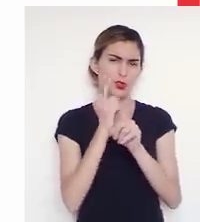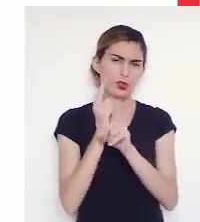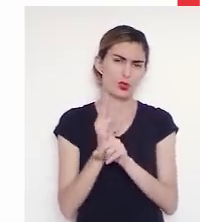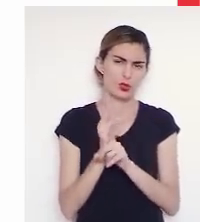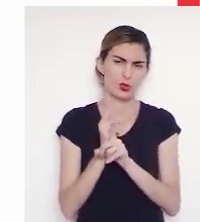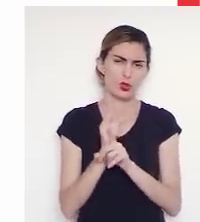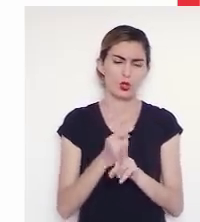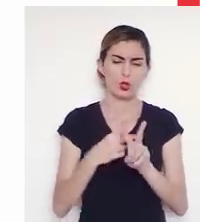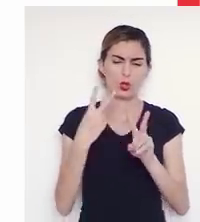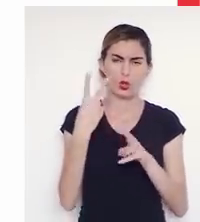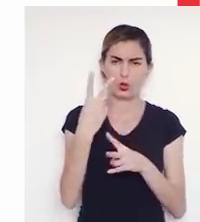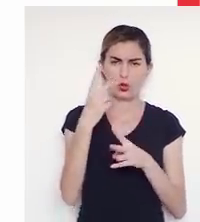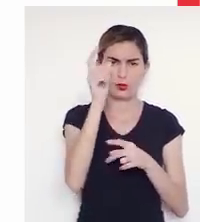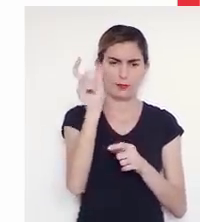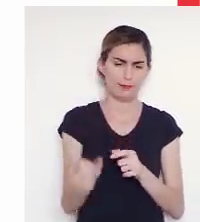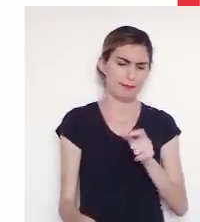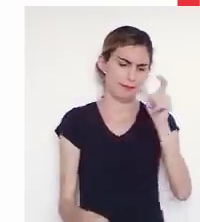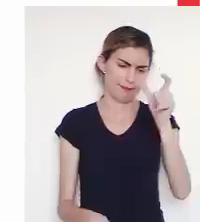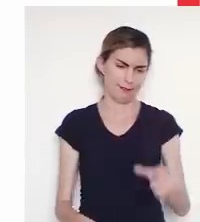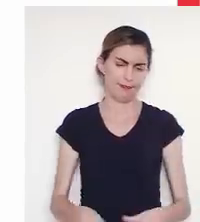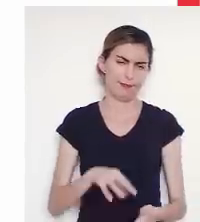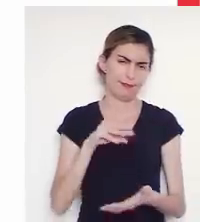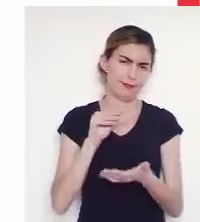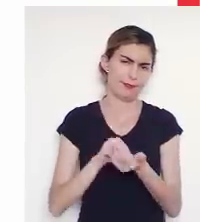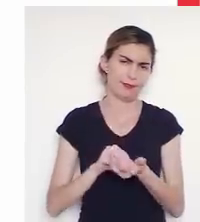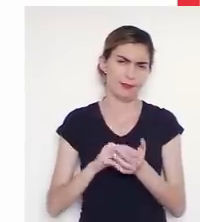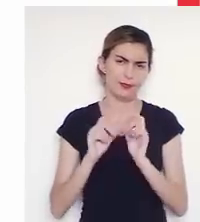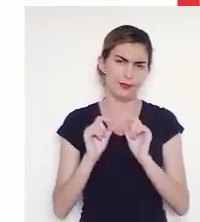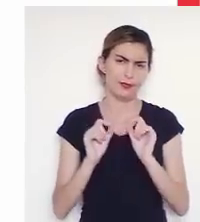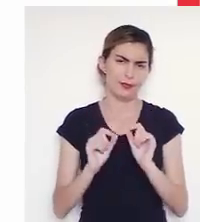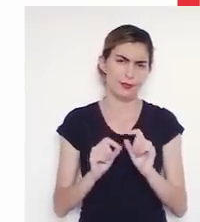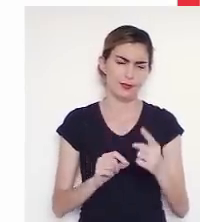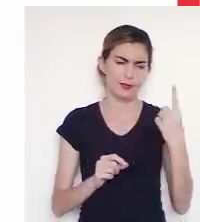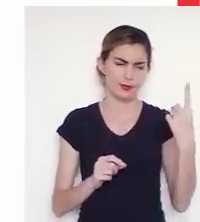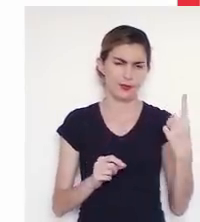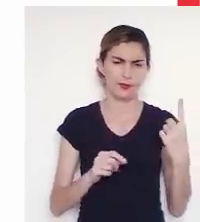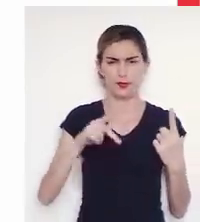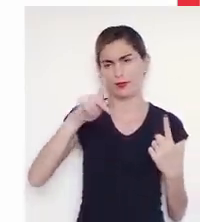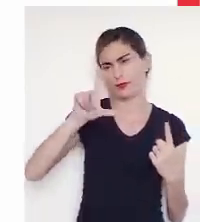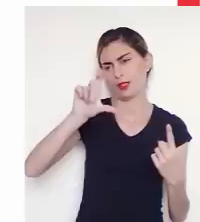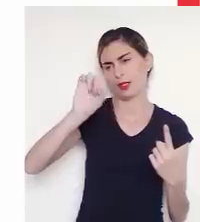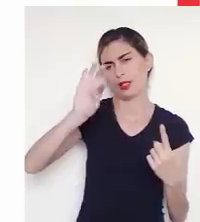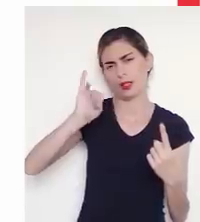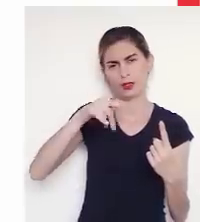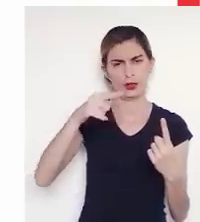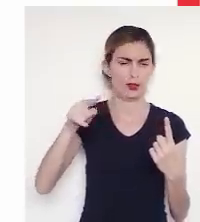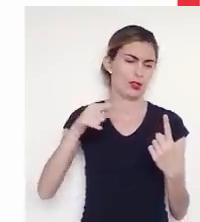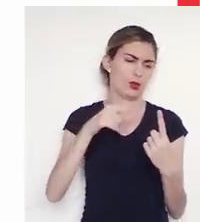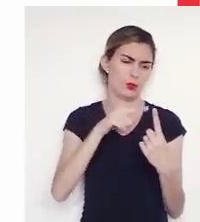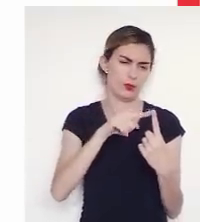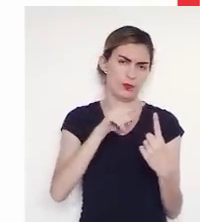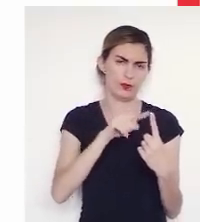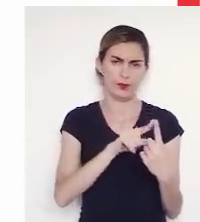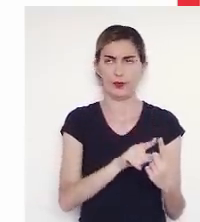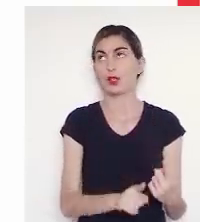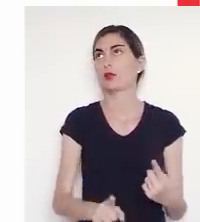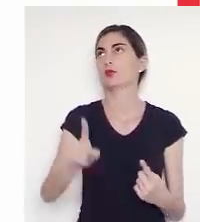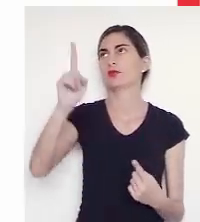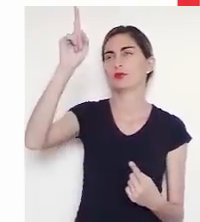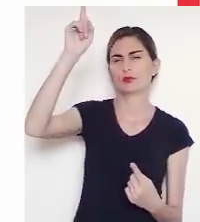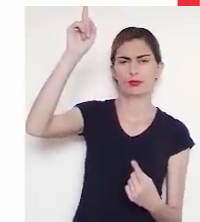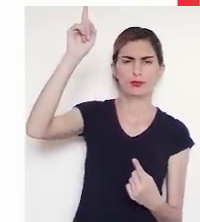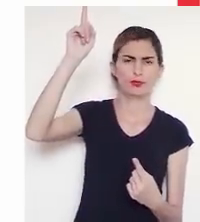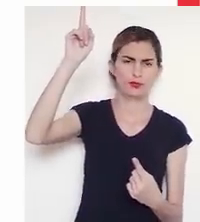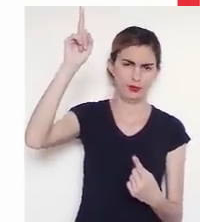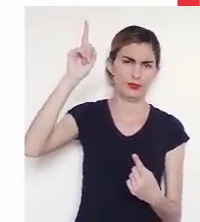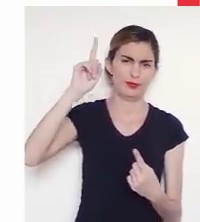encontrar dois personagens centrais. O primeiro deles, Platão, apontando para cima, o